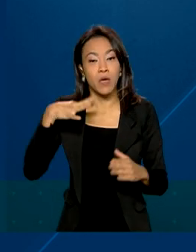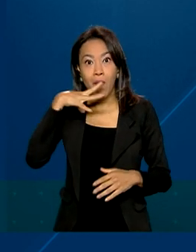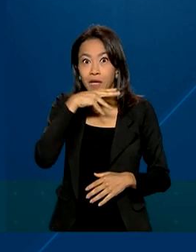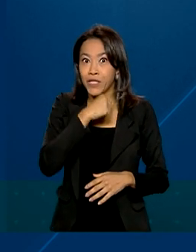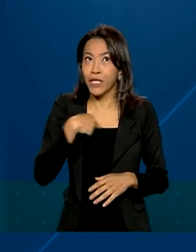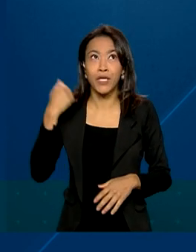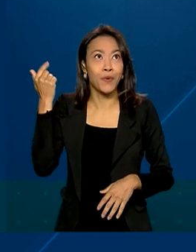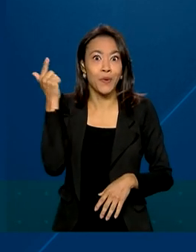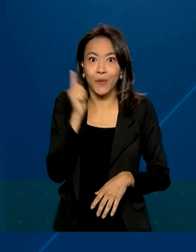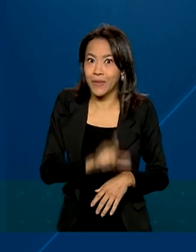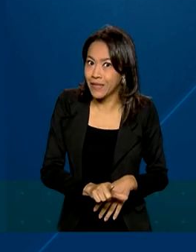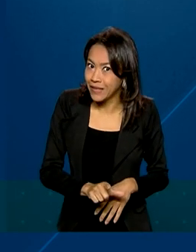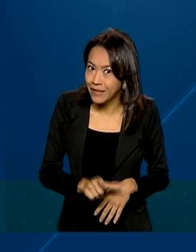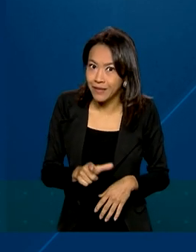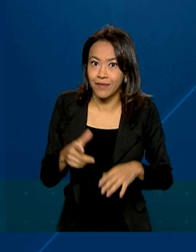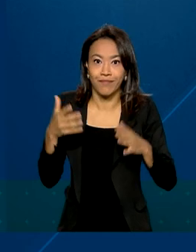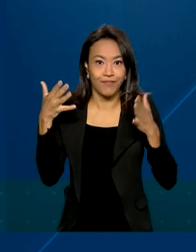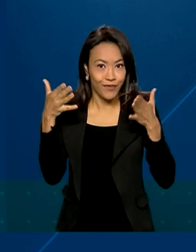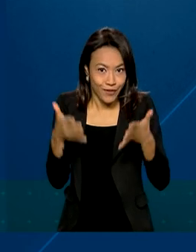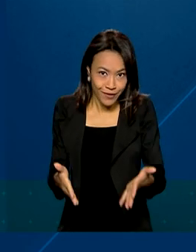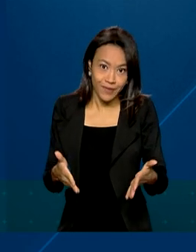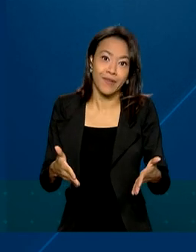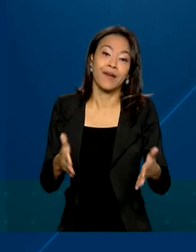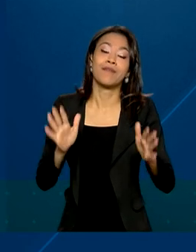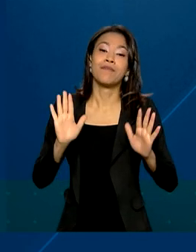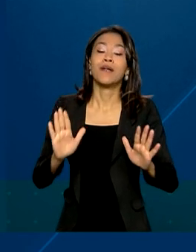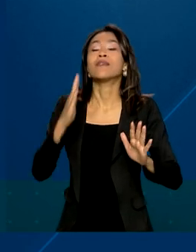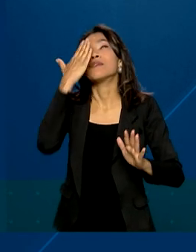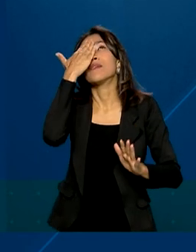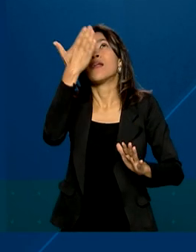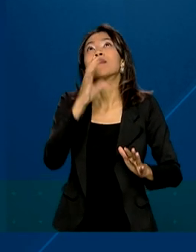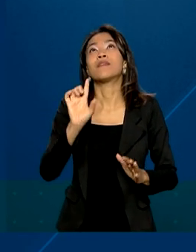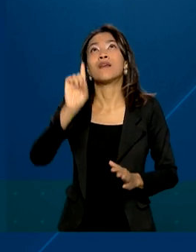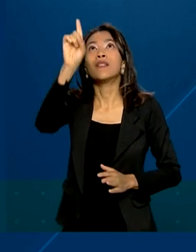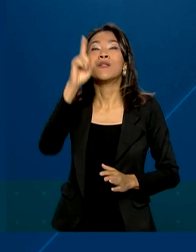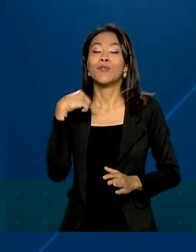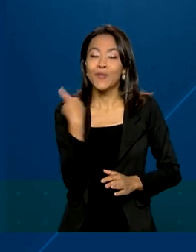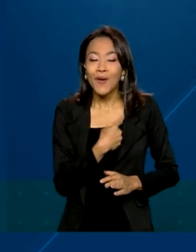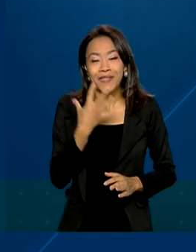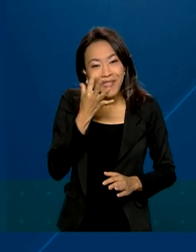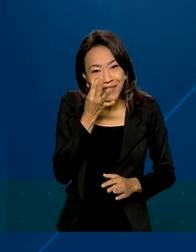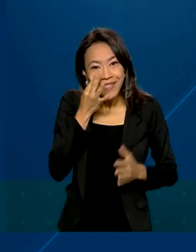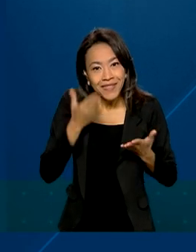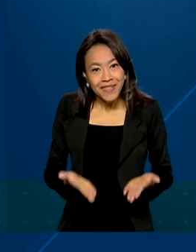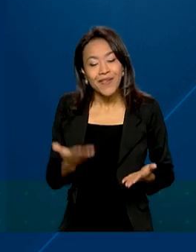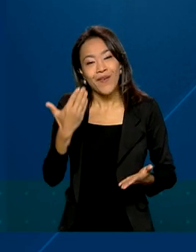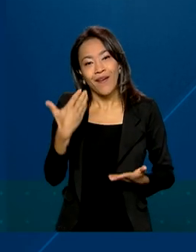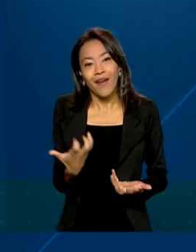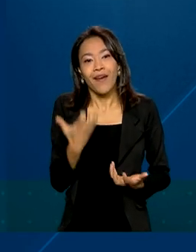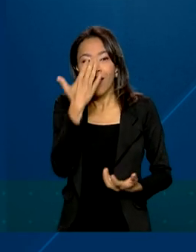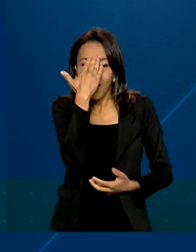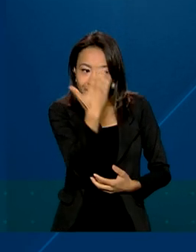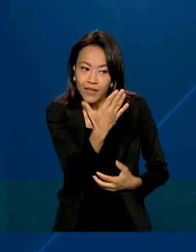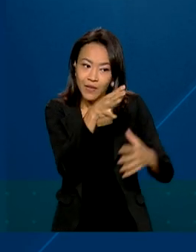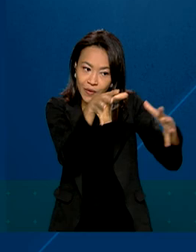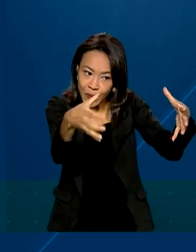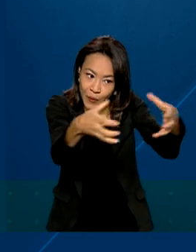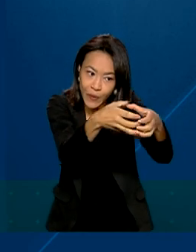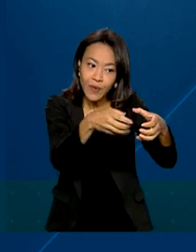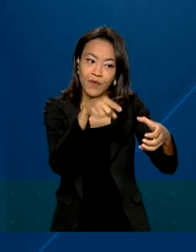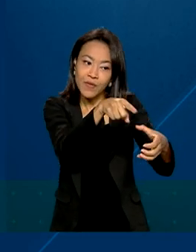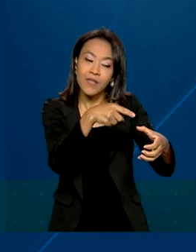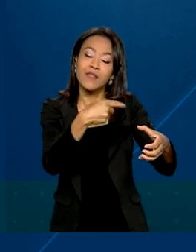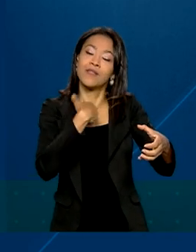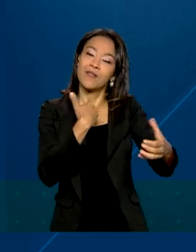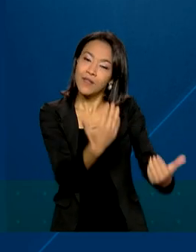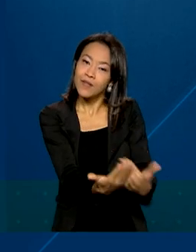não fosse conseguir chegar, mas graças a Deus a gente está aqui. Queria agradecer a equipe de vocês por estar nos recebendo